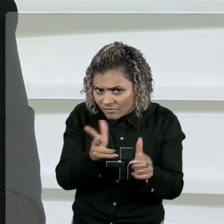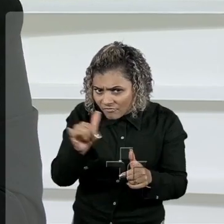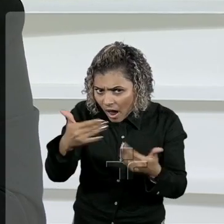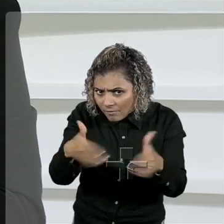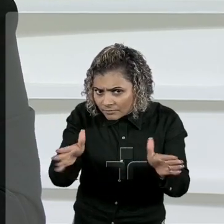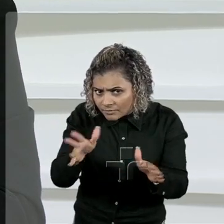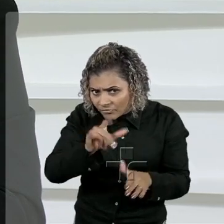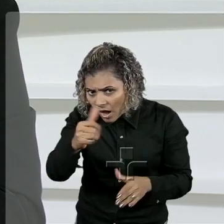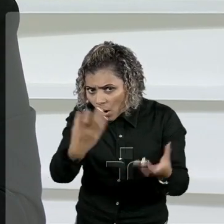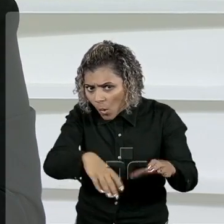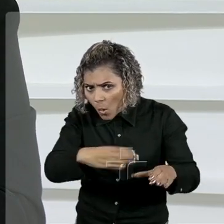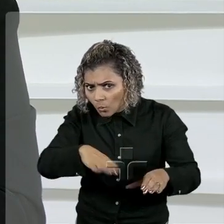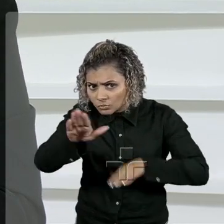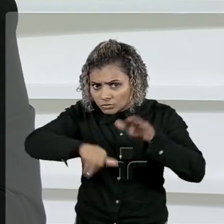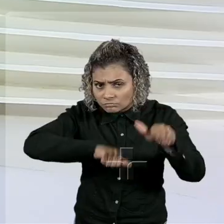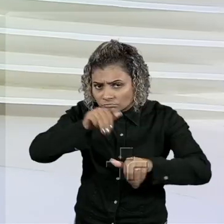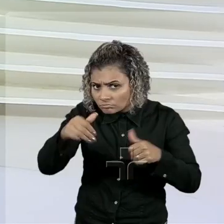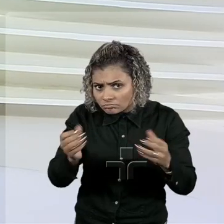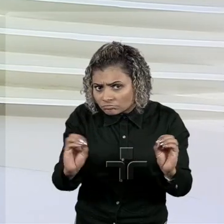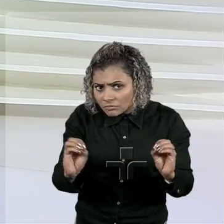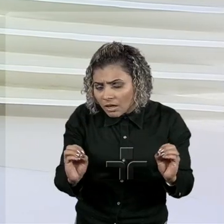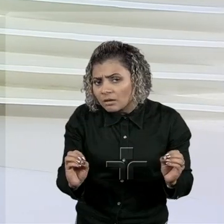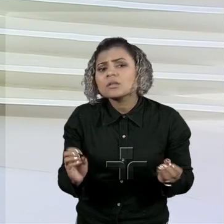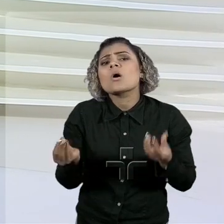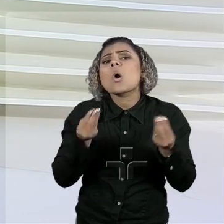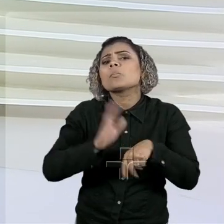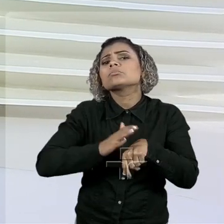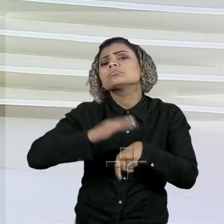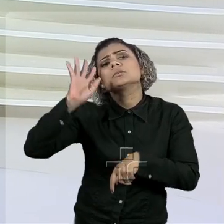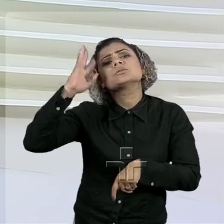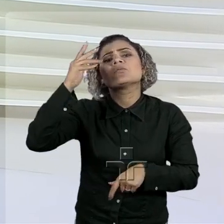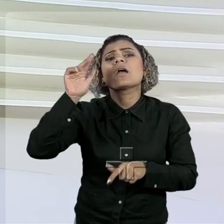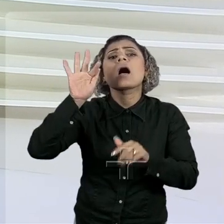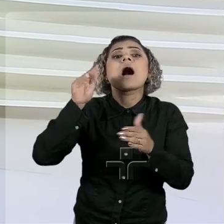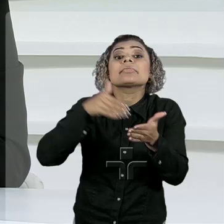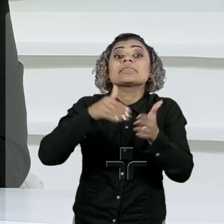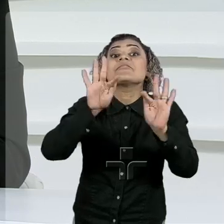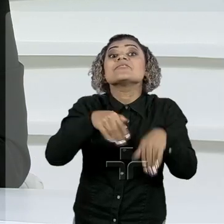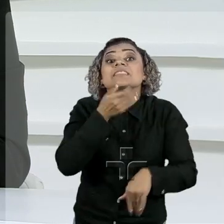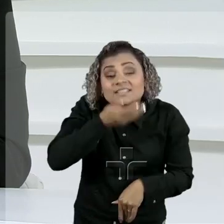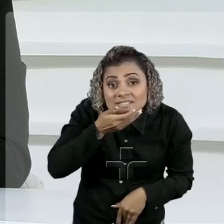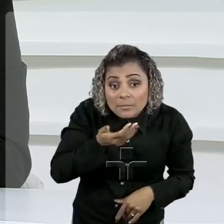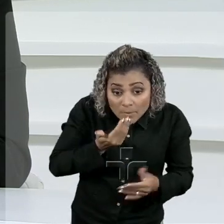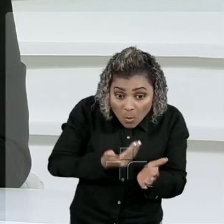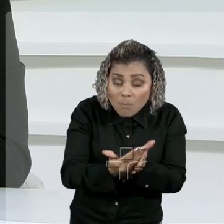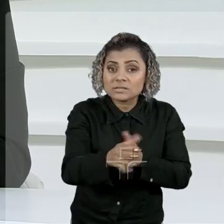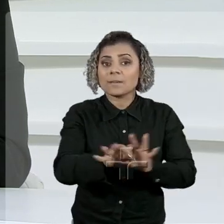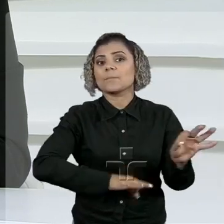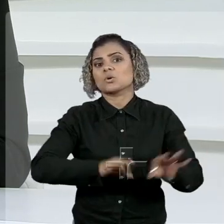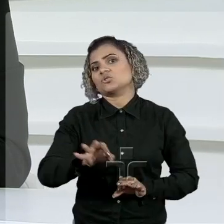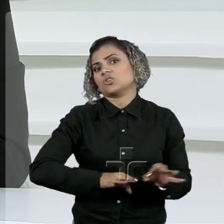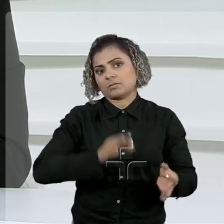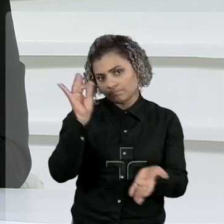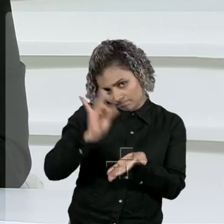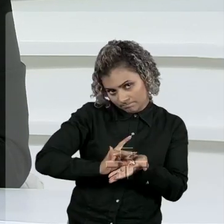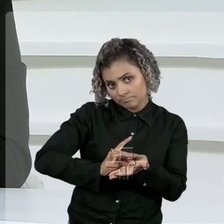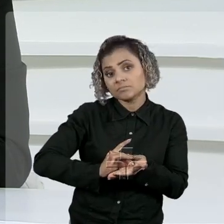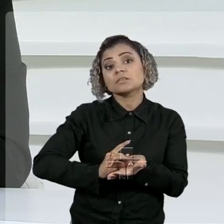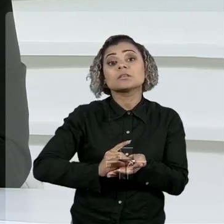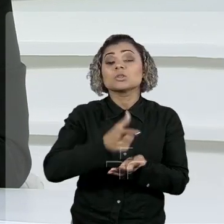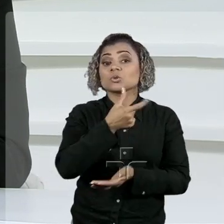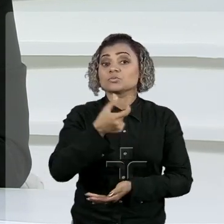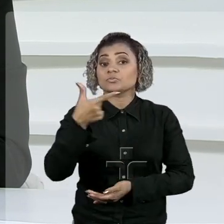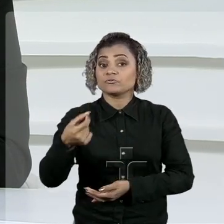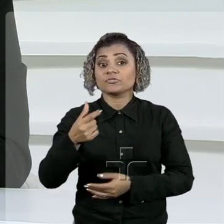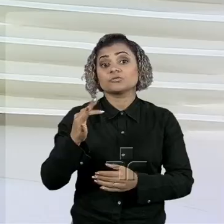concursos realizados de professores não chamados. Como é que o senhor pretende resolver isso até o final do ano para a implantação dessas medidas já no início do